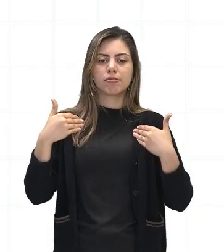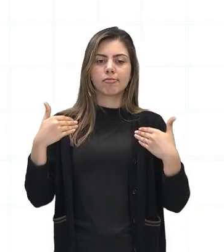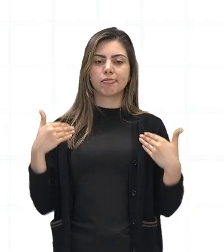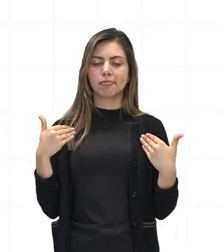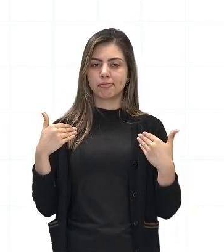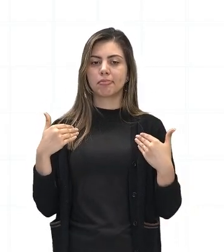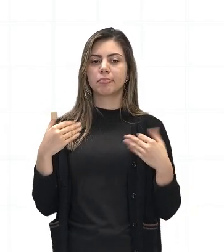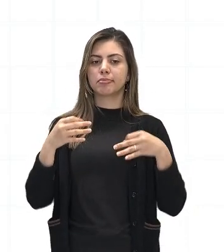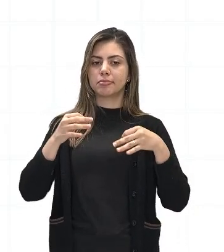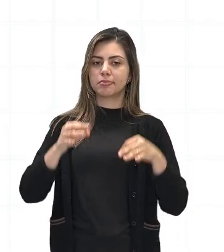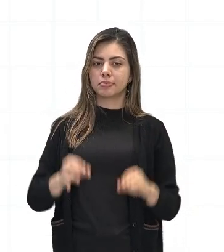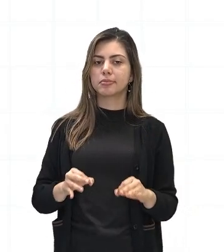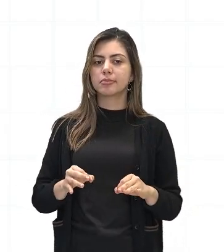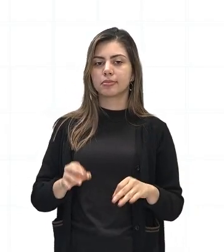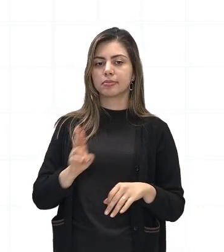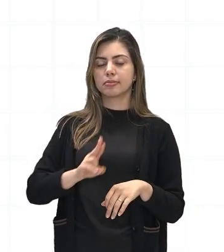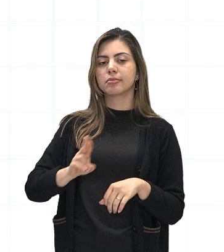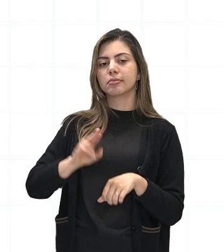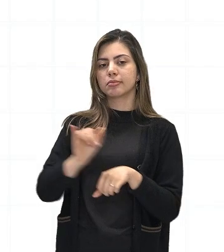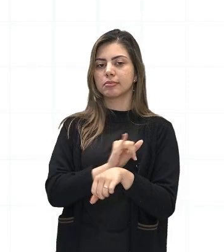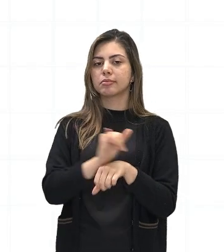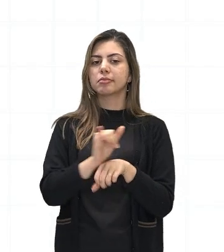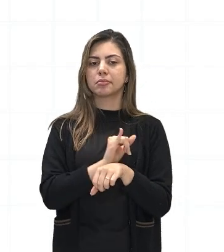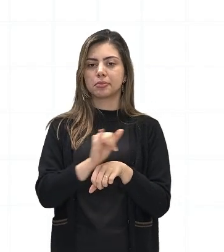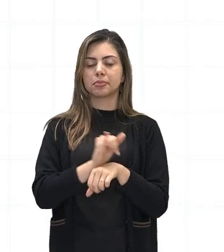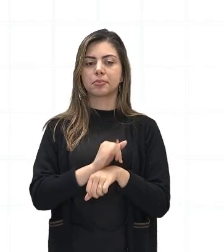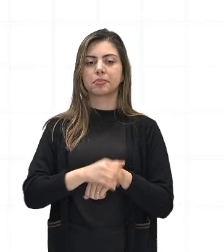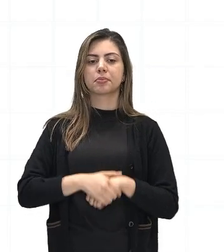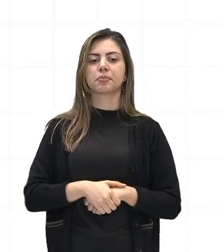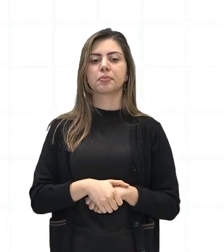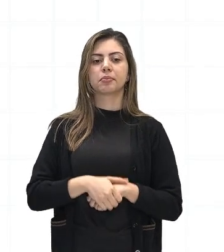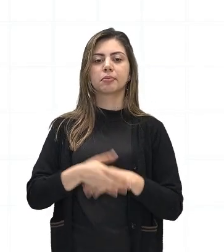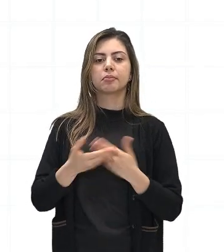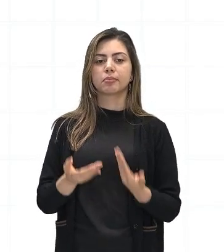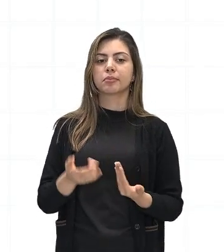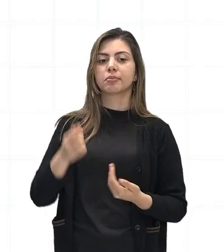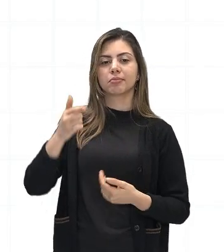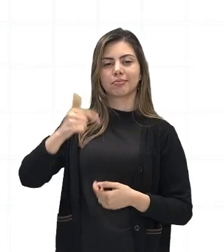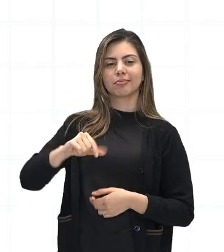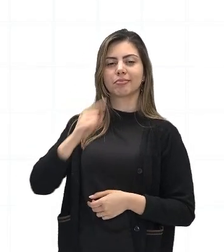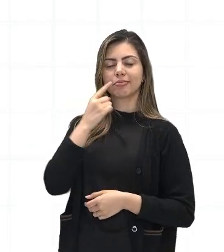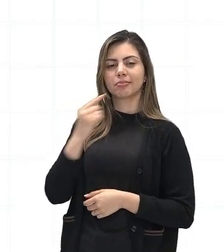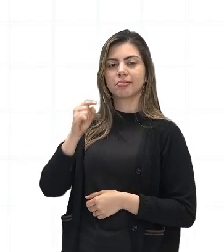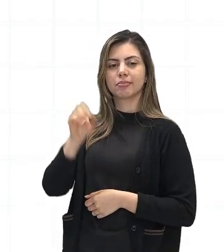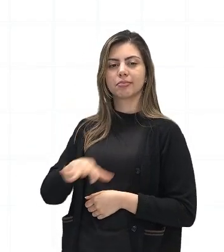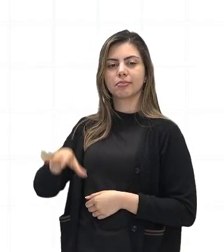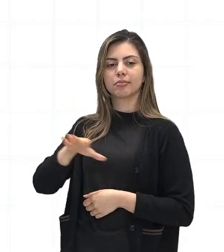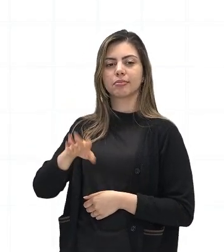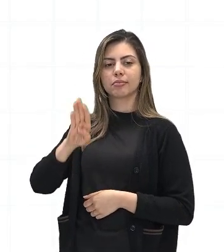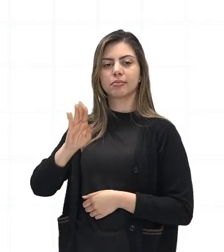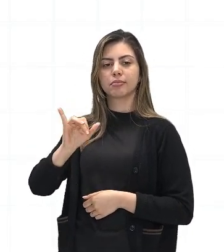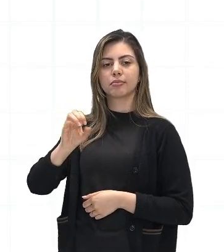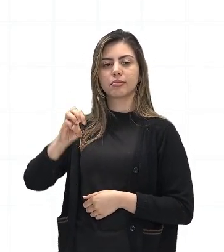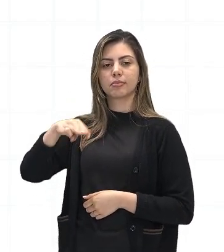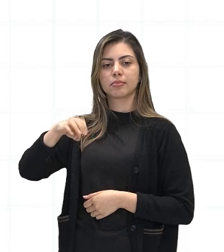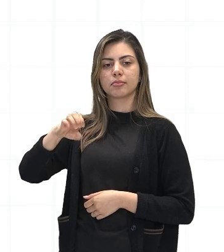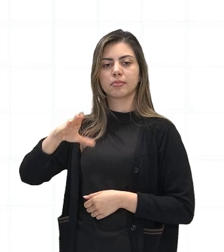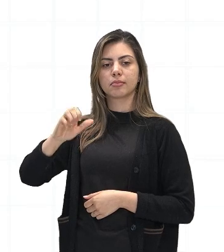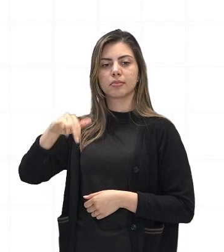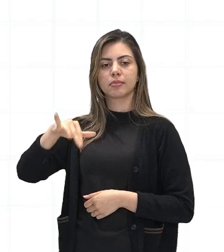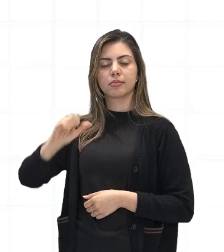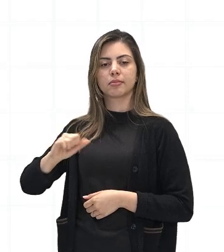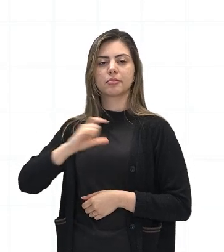através de posturas estáticas, tá certo? Biomecânica, novamente aqui, falando sobre a questão do movimento